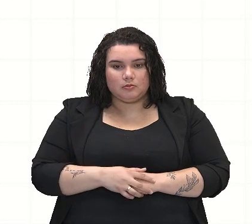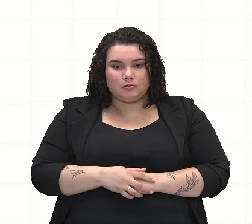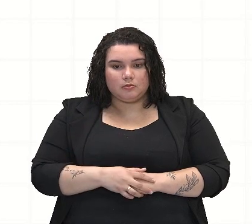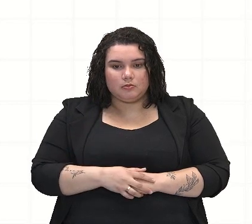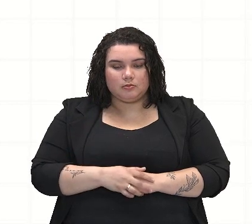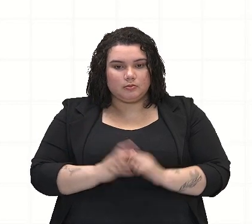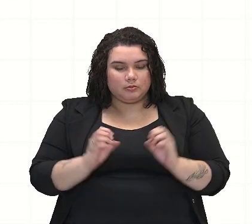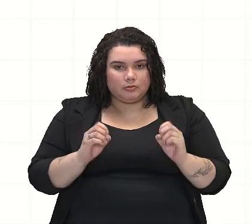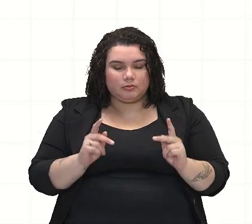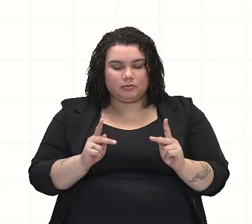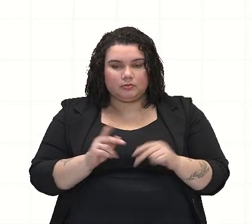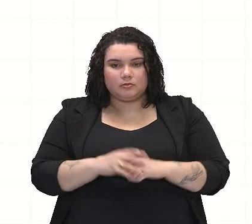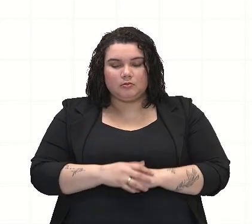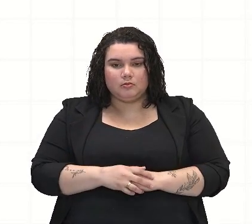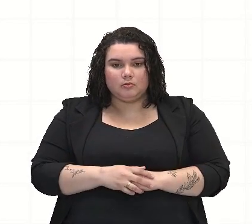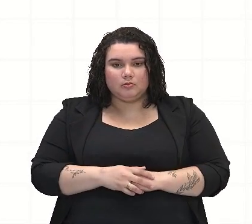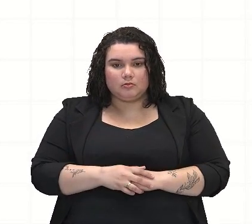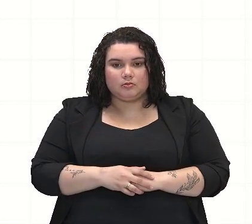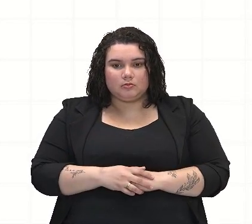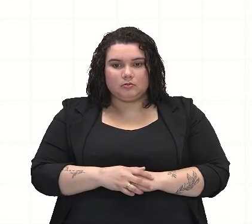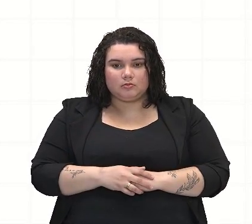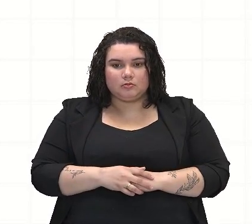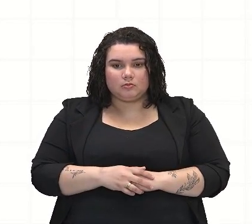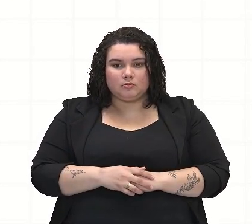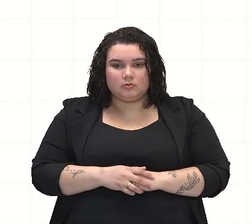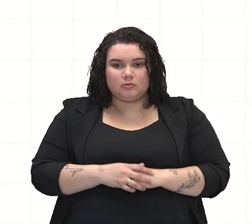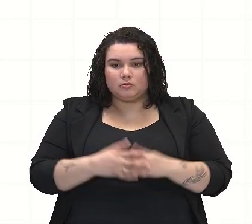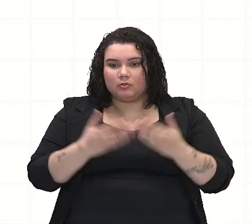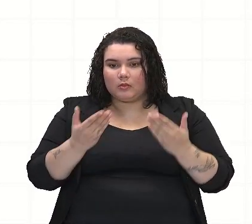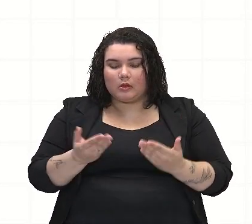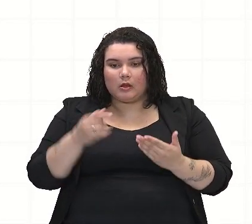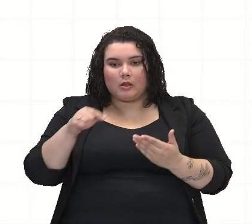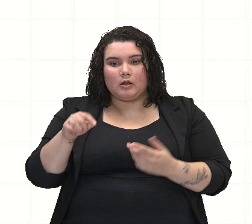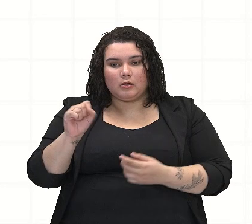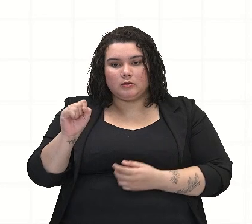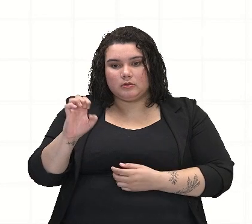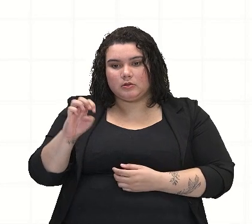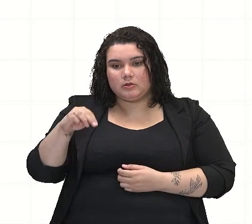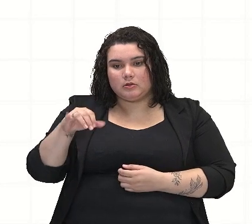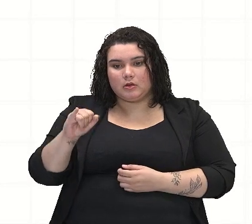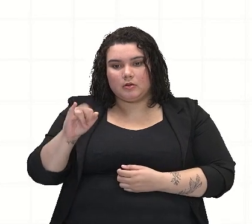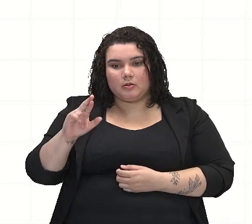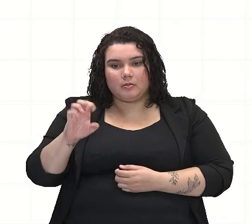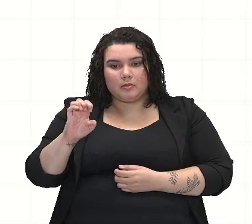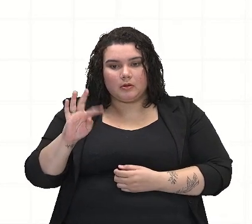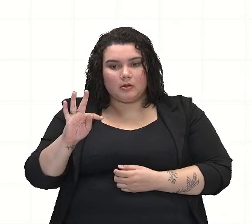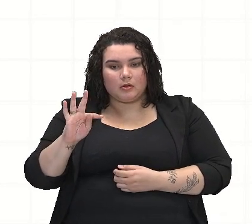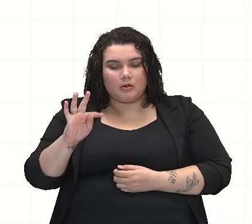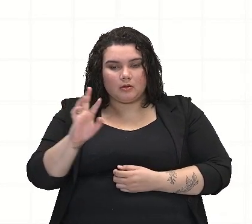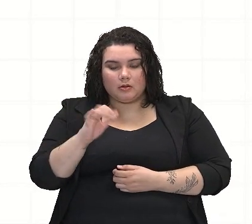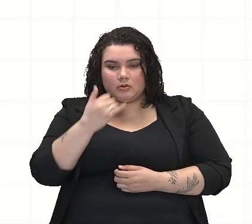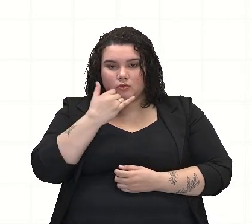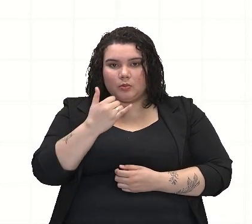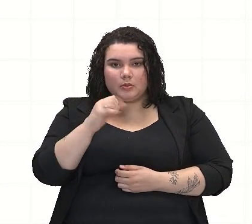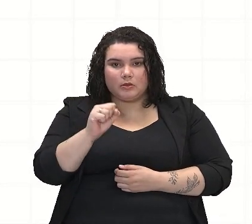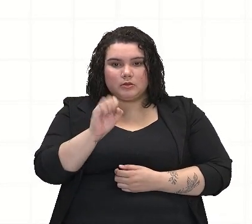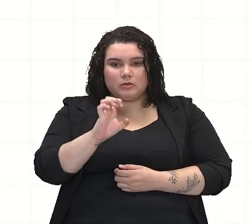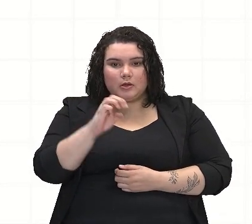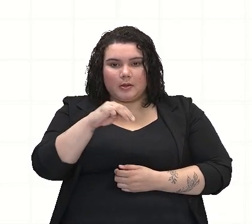Muito bem. E essa semi-reta que está passando bem aqui, né?